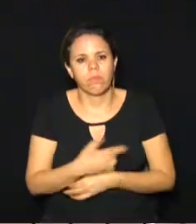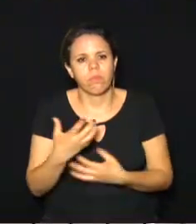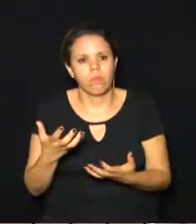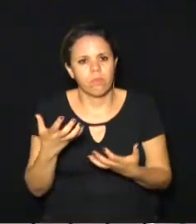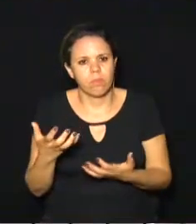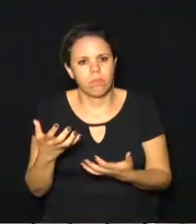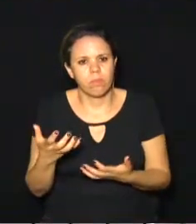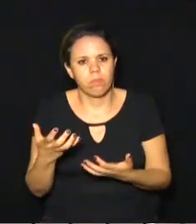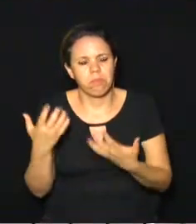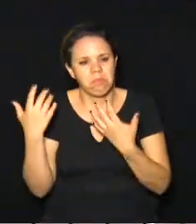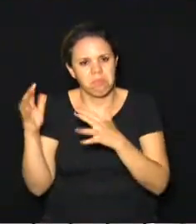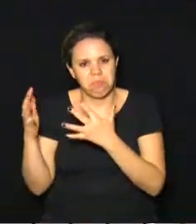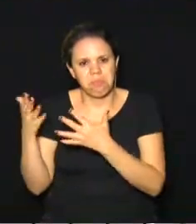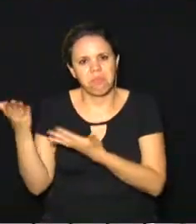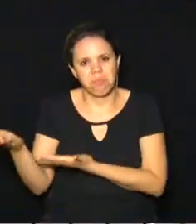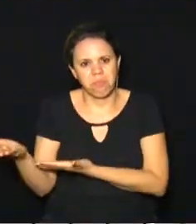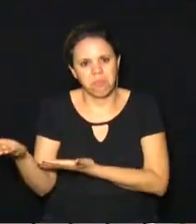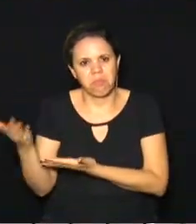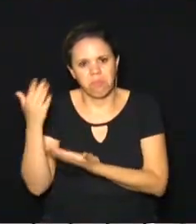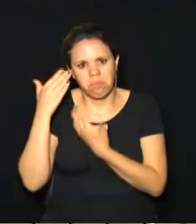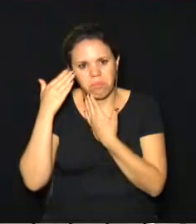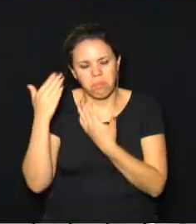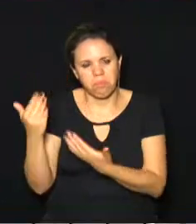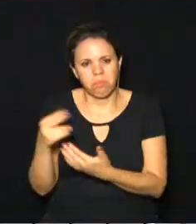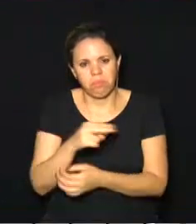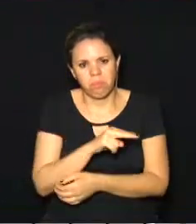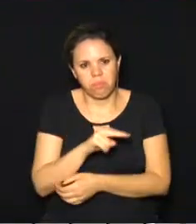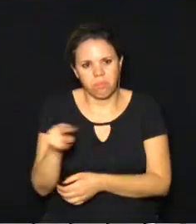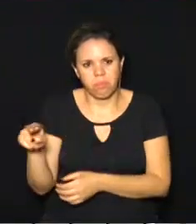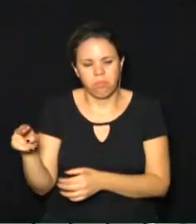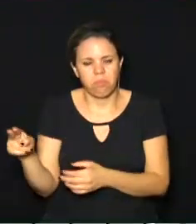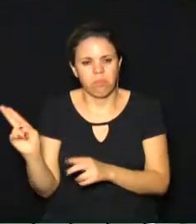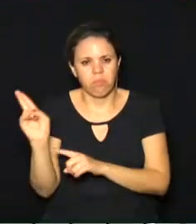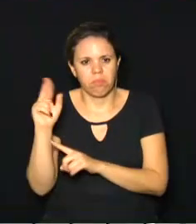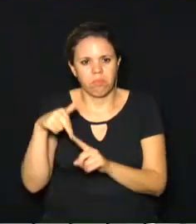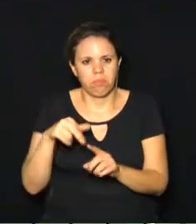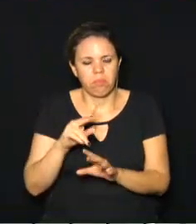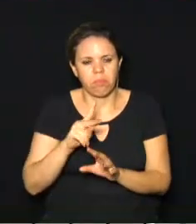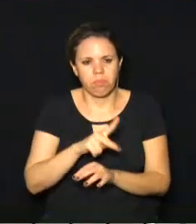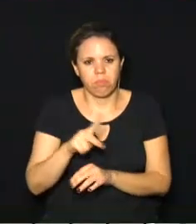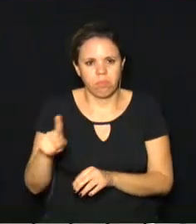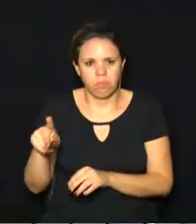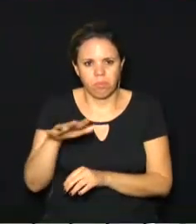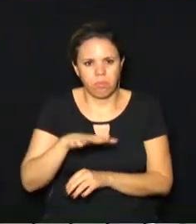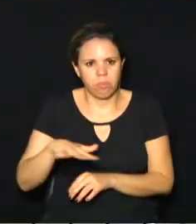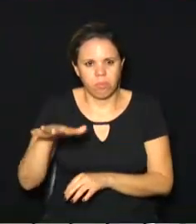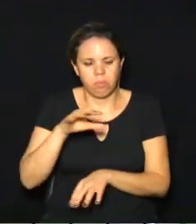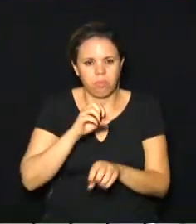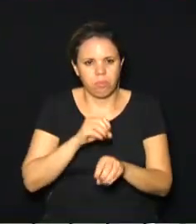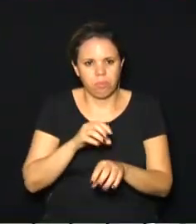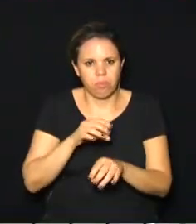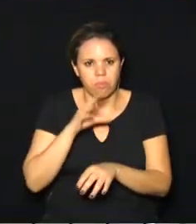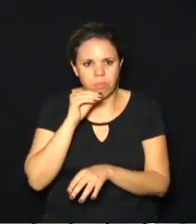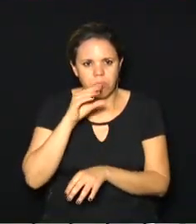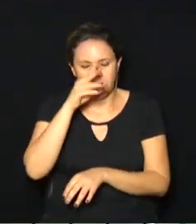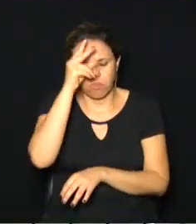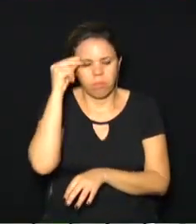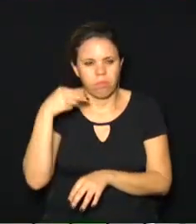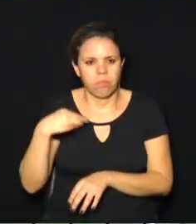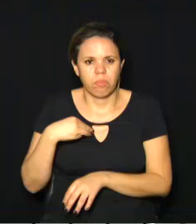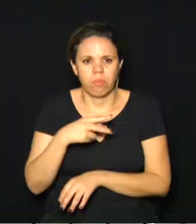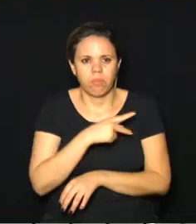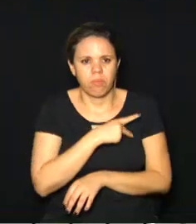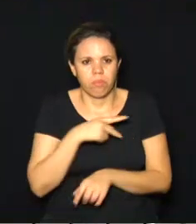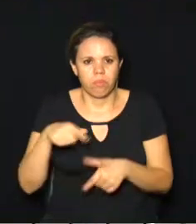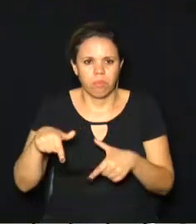quero parabenizá-lo e acho que agradecer em nome aqui dos professores, dos educadores, essa iniciativa do Ministério Público